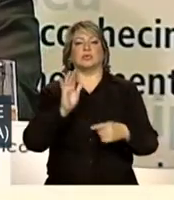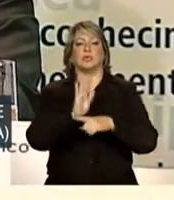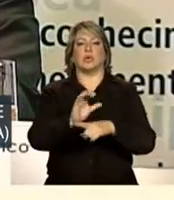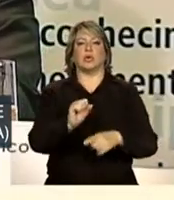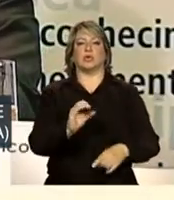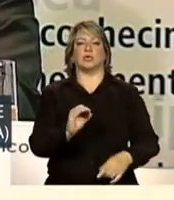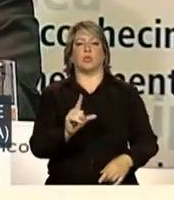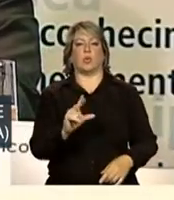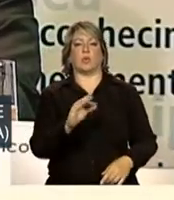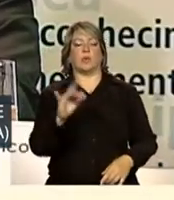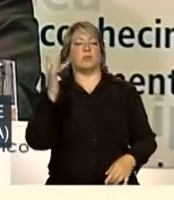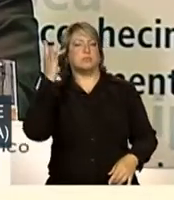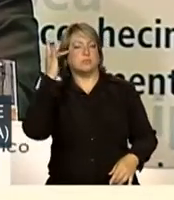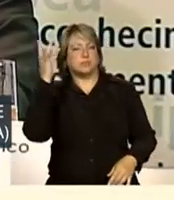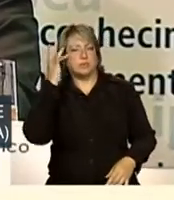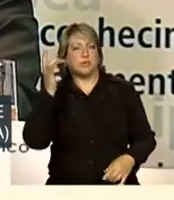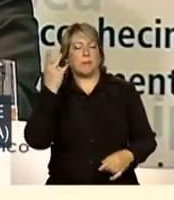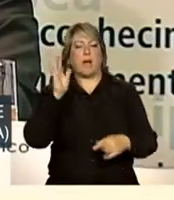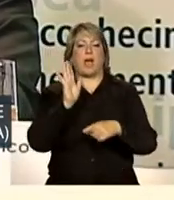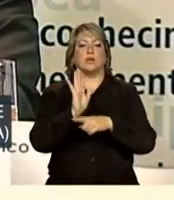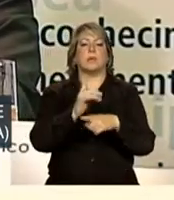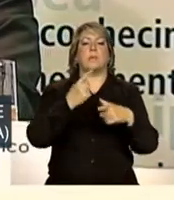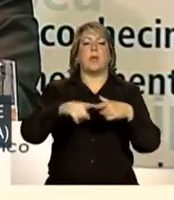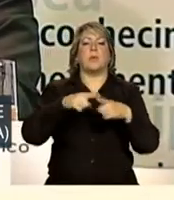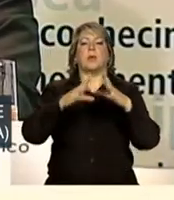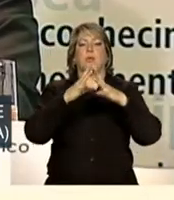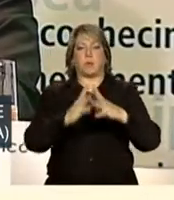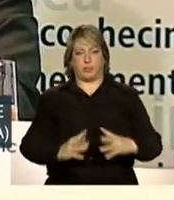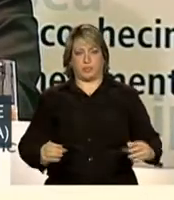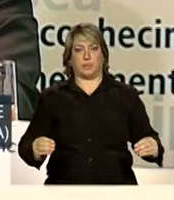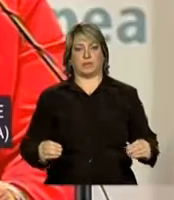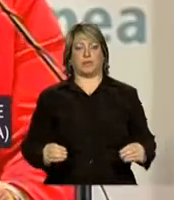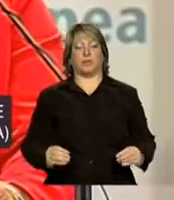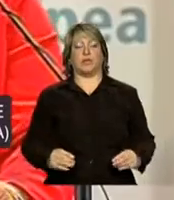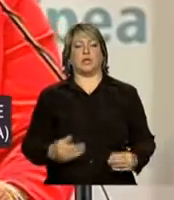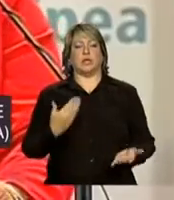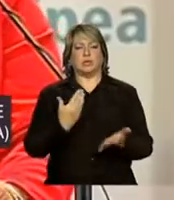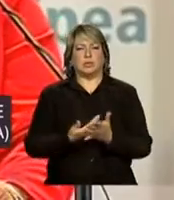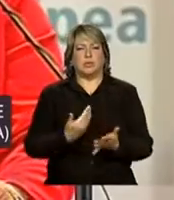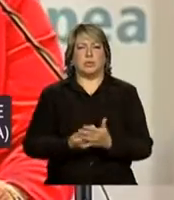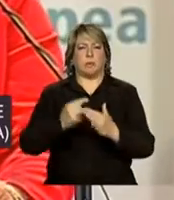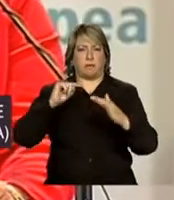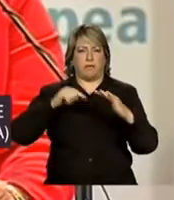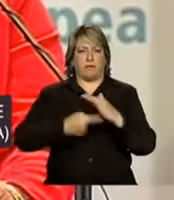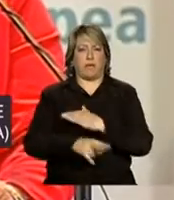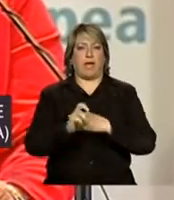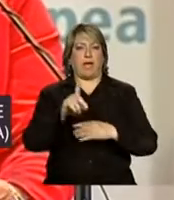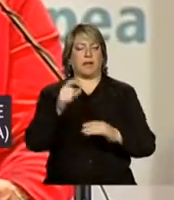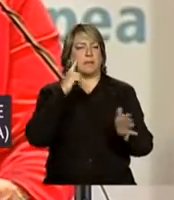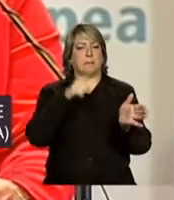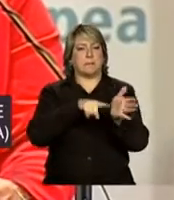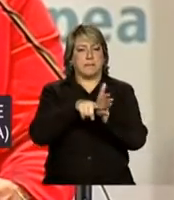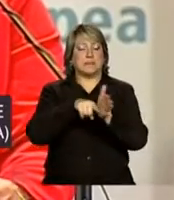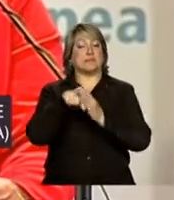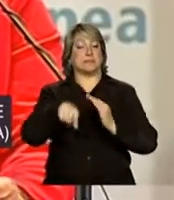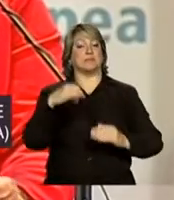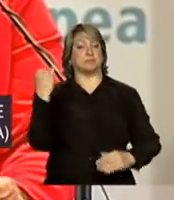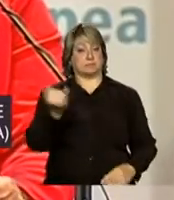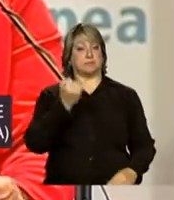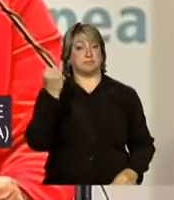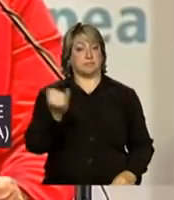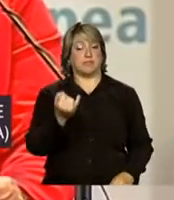soluções criativas para problemas complexos. Os avanços dos estudos e das redes de pesquisa são fundamentais